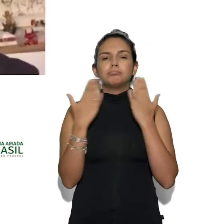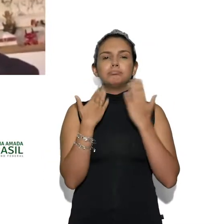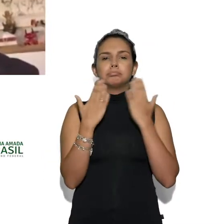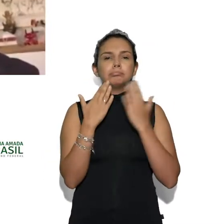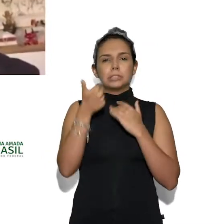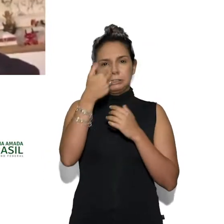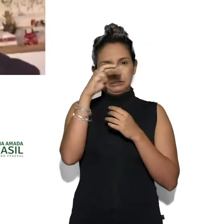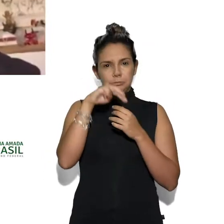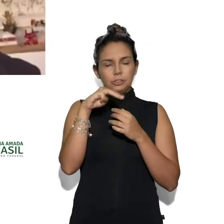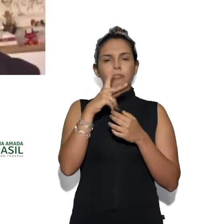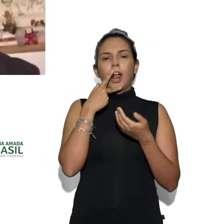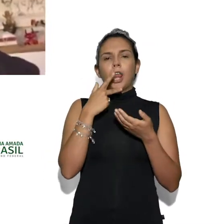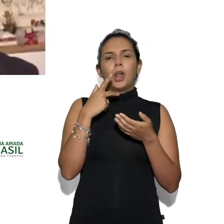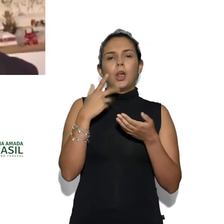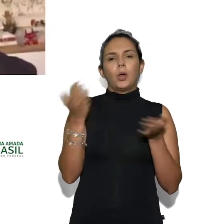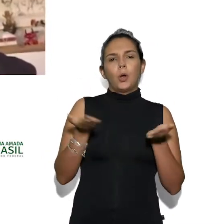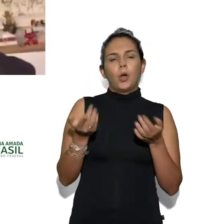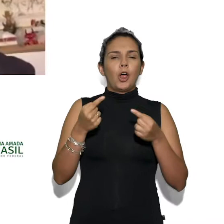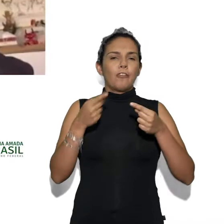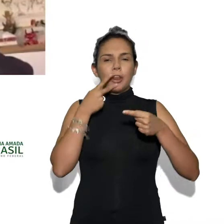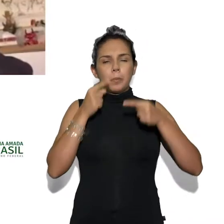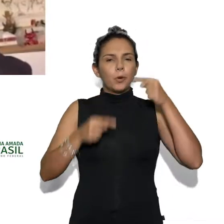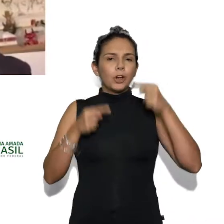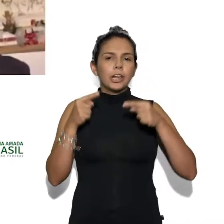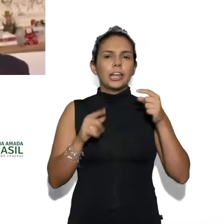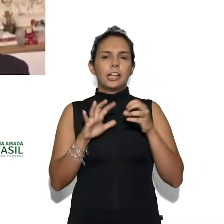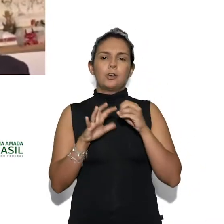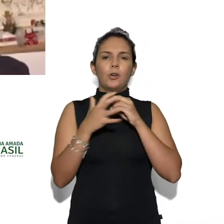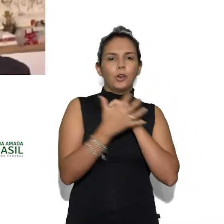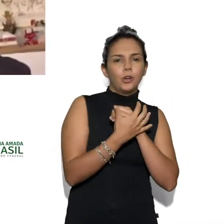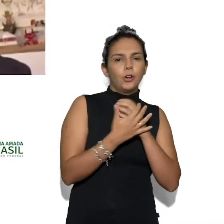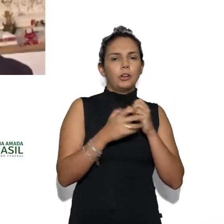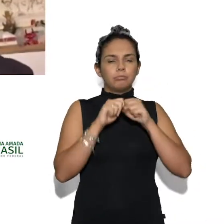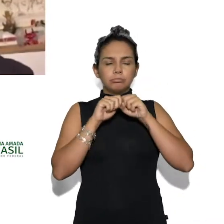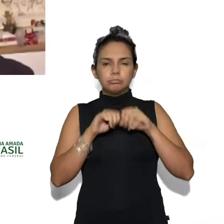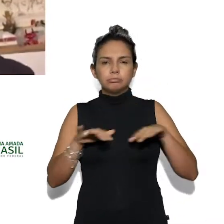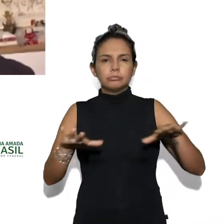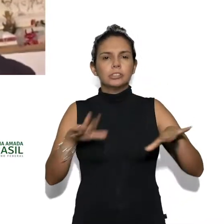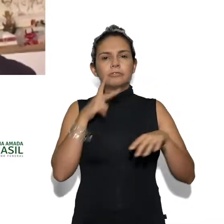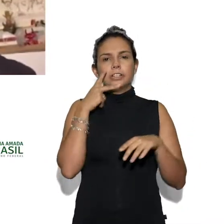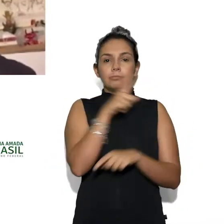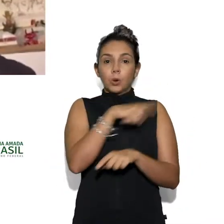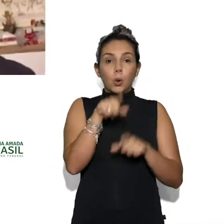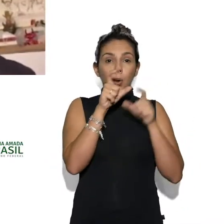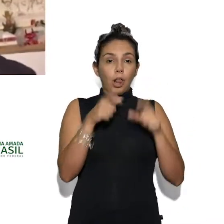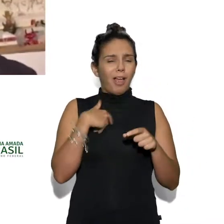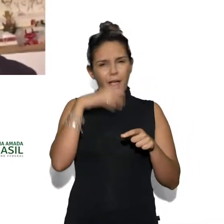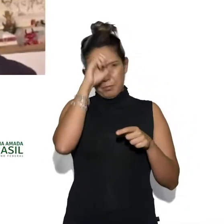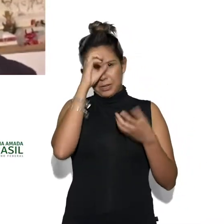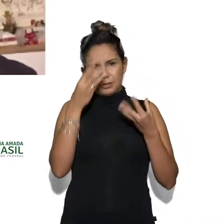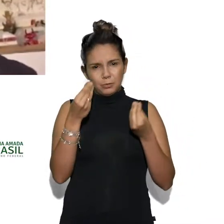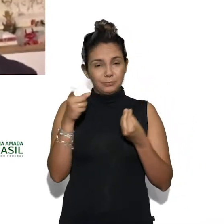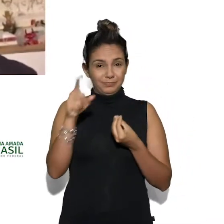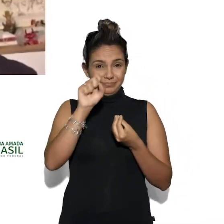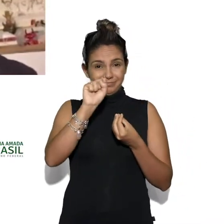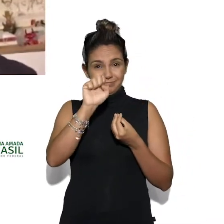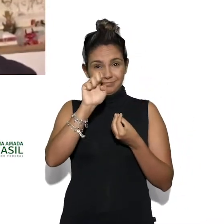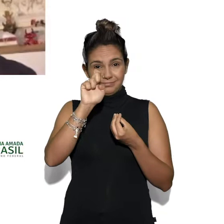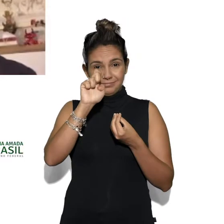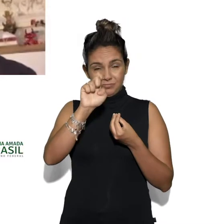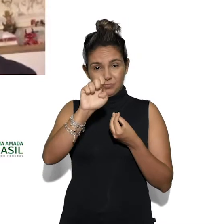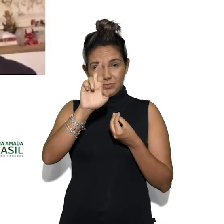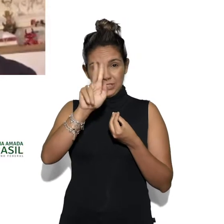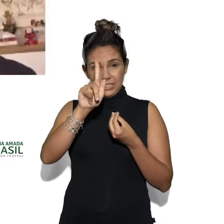gente fala sobre atualidade, política, pandemia e tudo mais. E é um lugar que eu aprendo muito. O Sérgio,